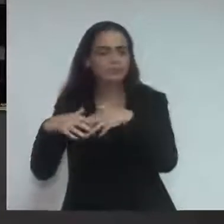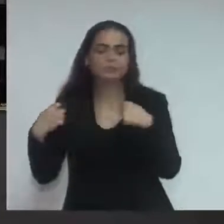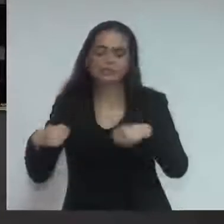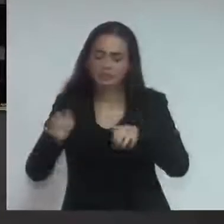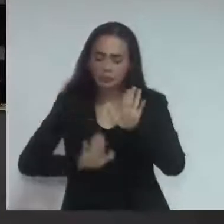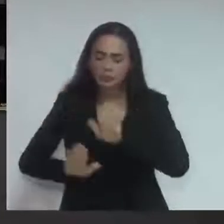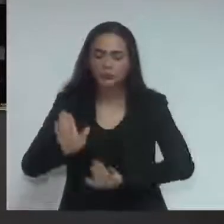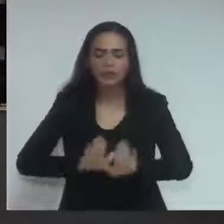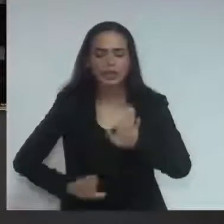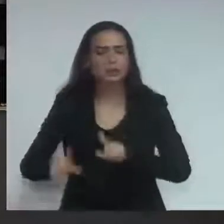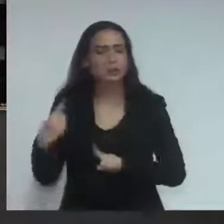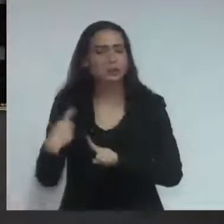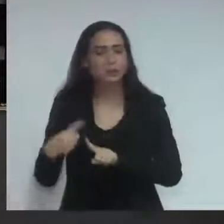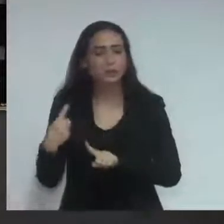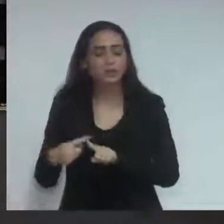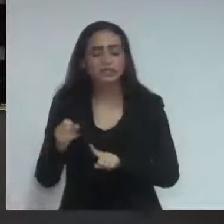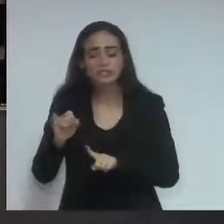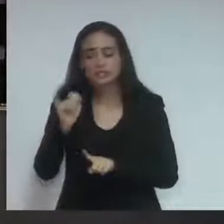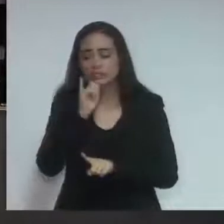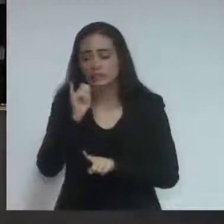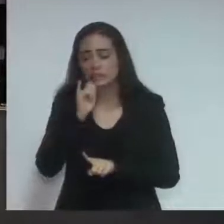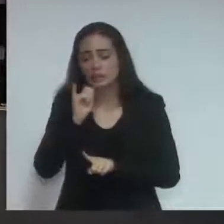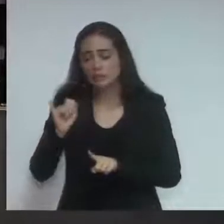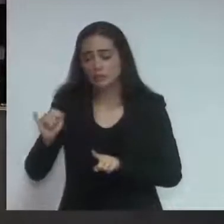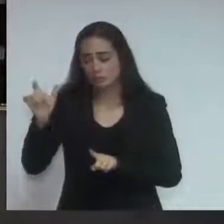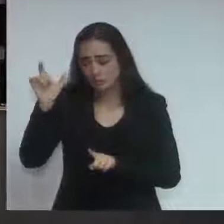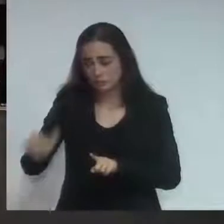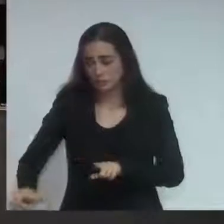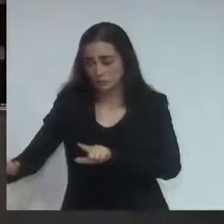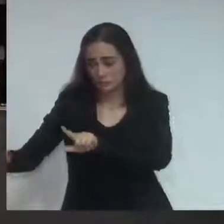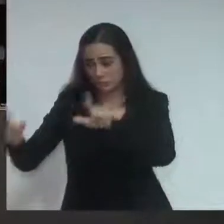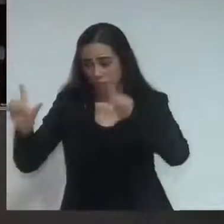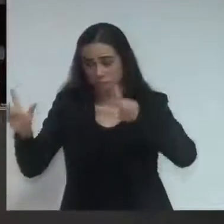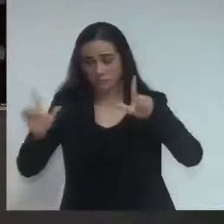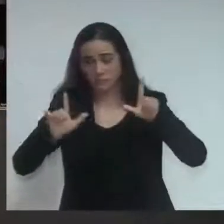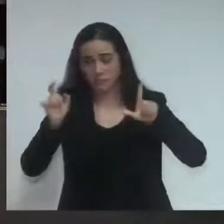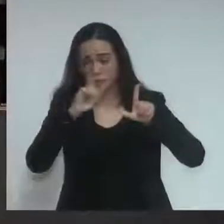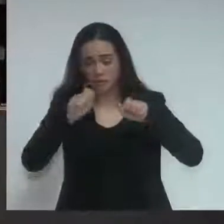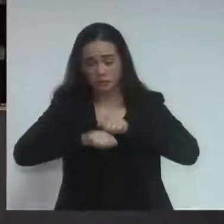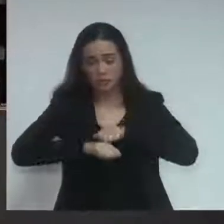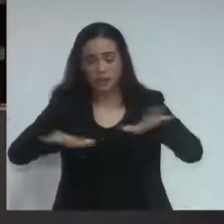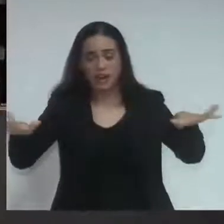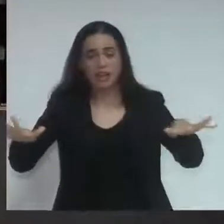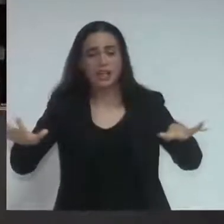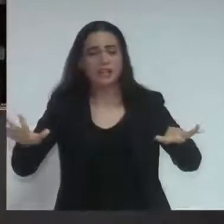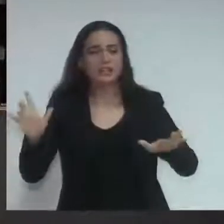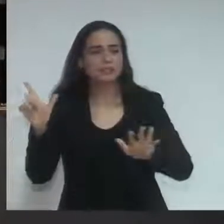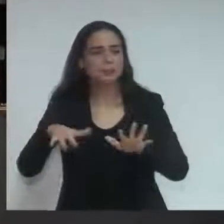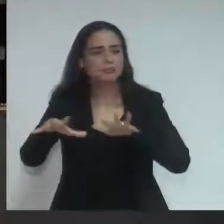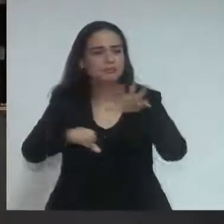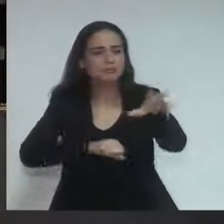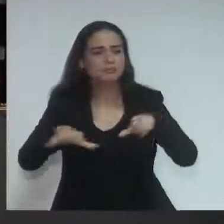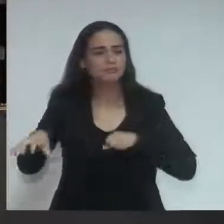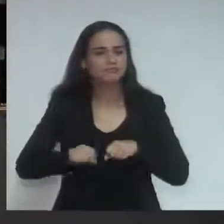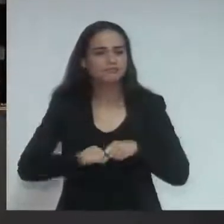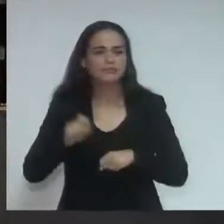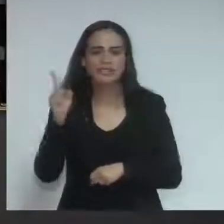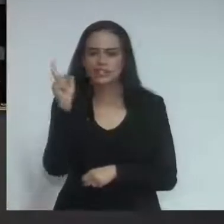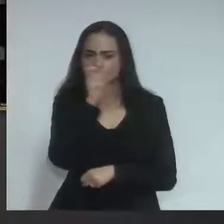atacar a honra das pessoas, porque depois reaver isso custa caro e não se consegue. Muito obrigada pela